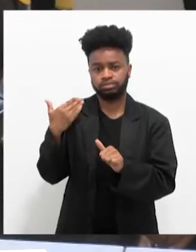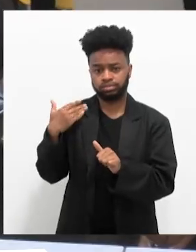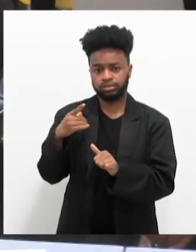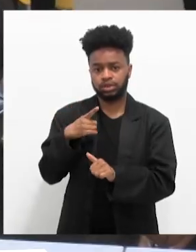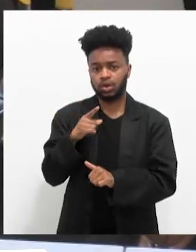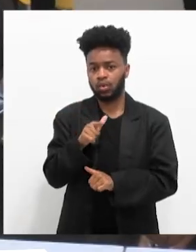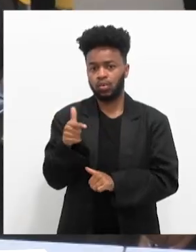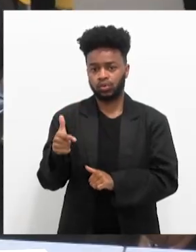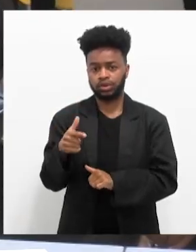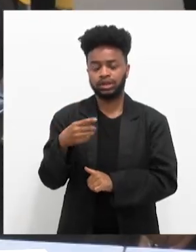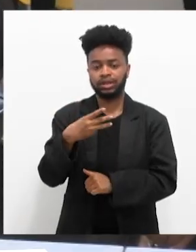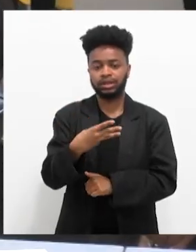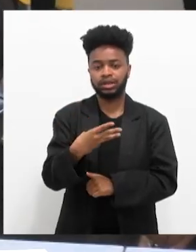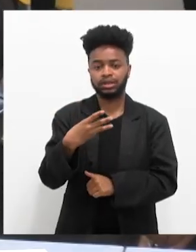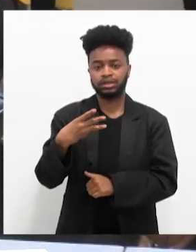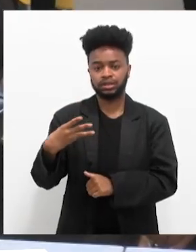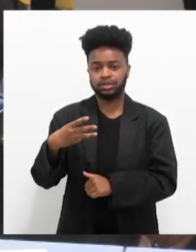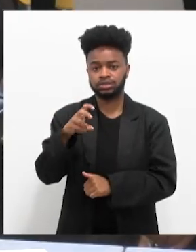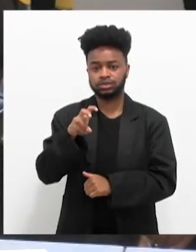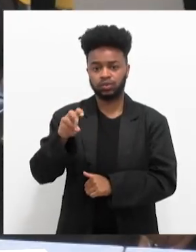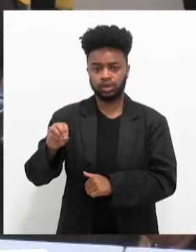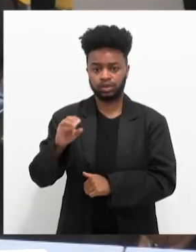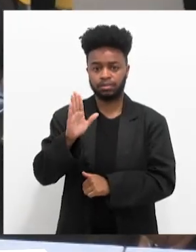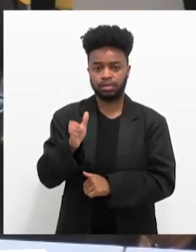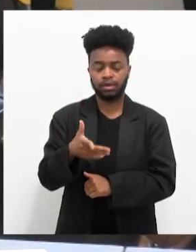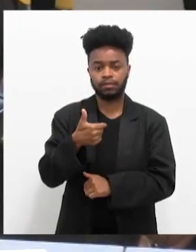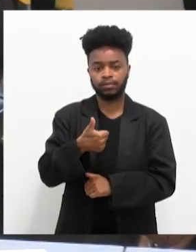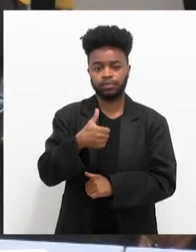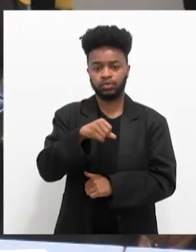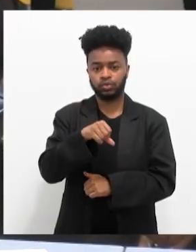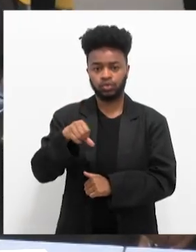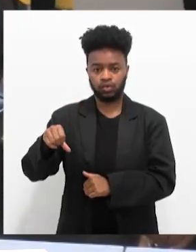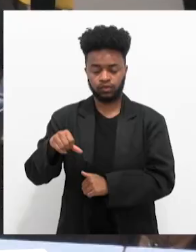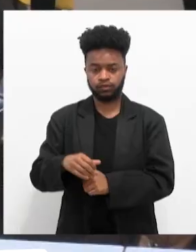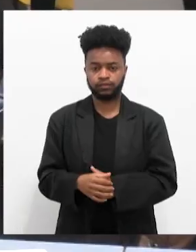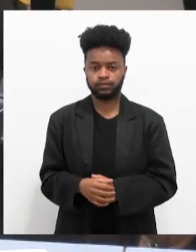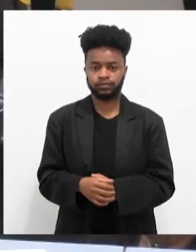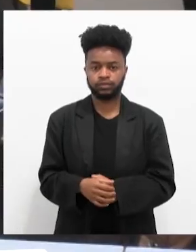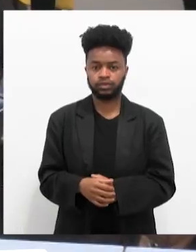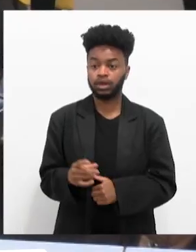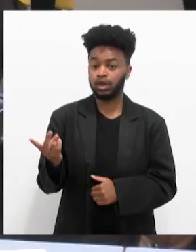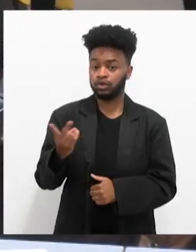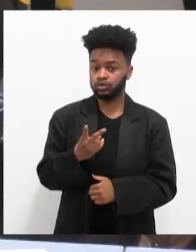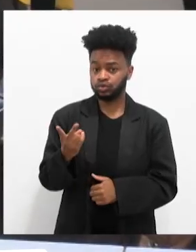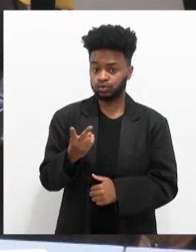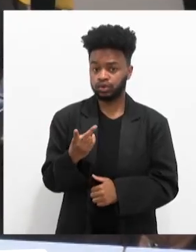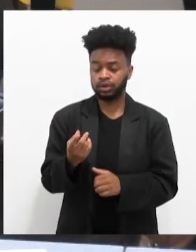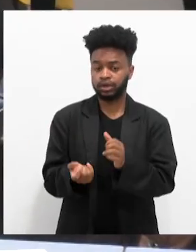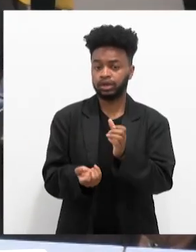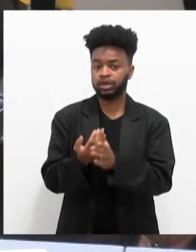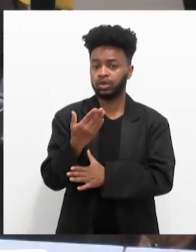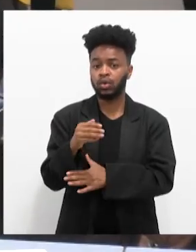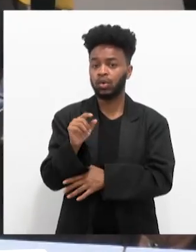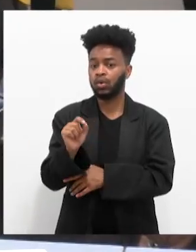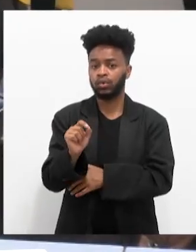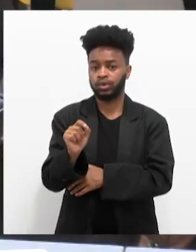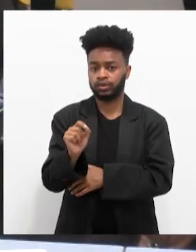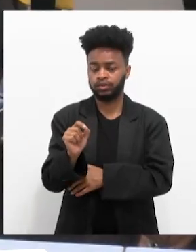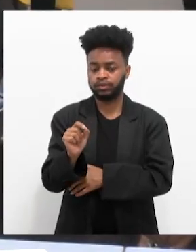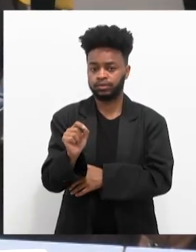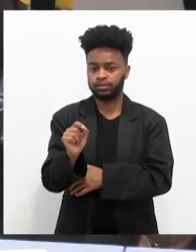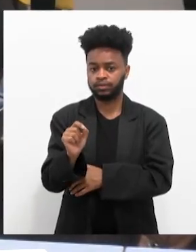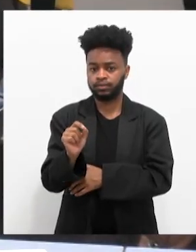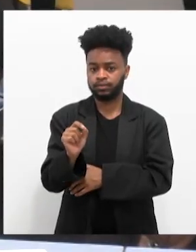anterior, a 3.350 de 99. Ambas de autoria